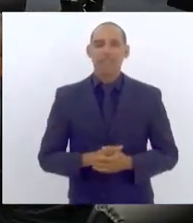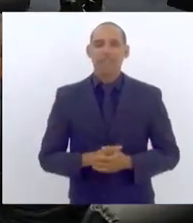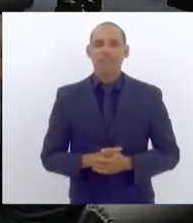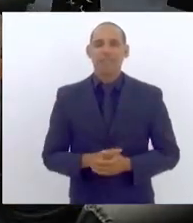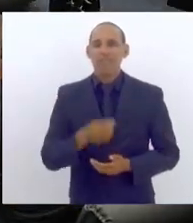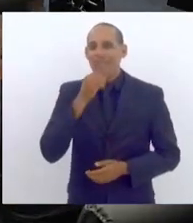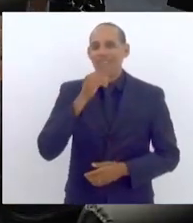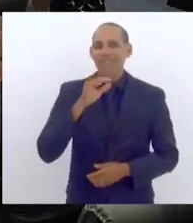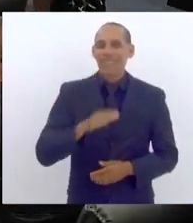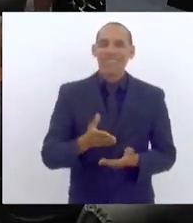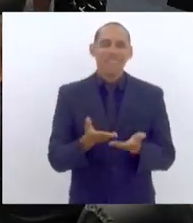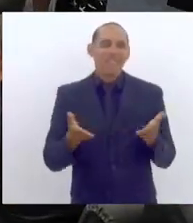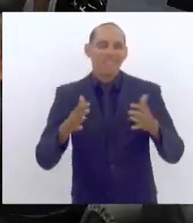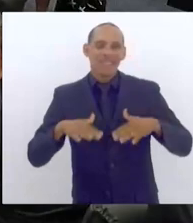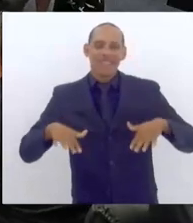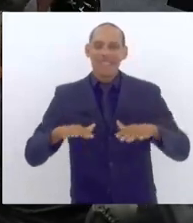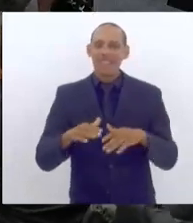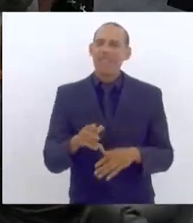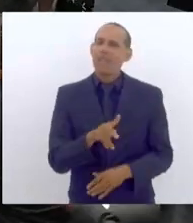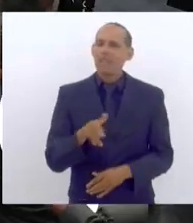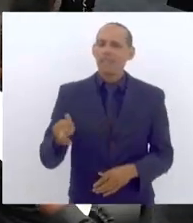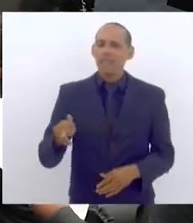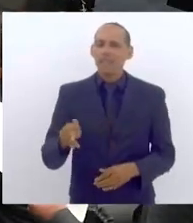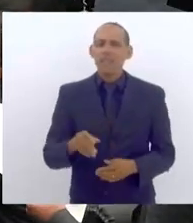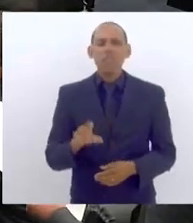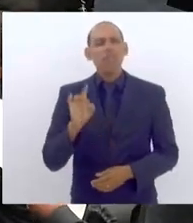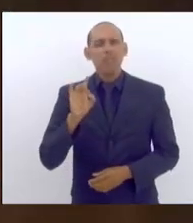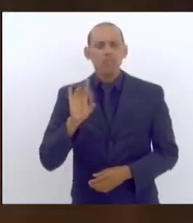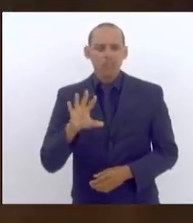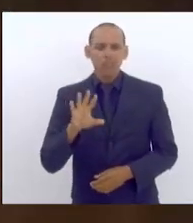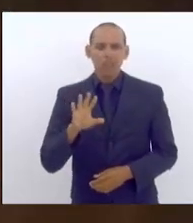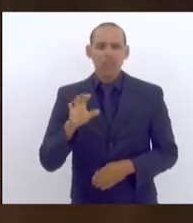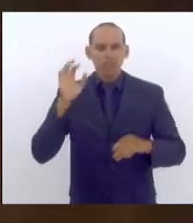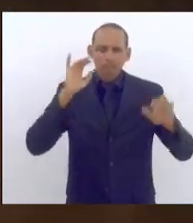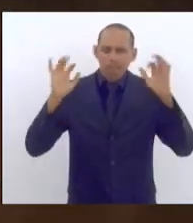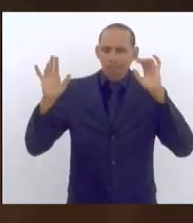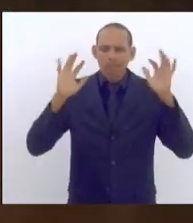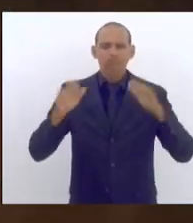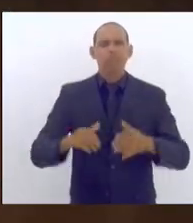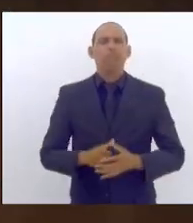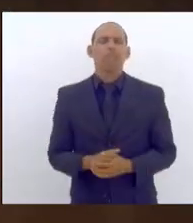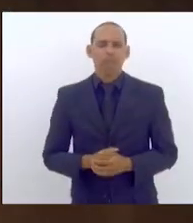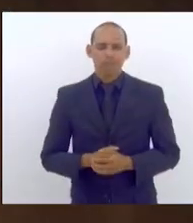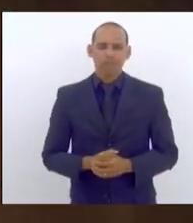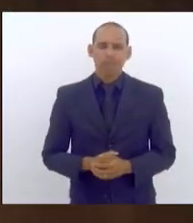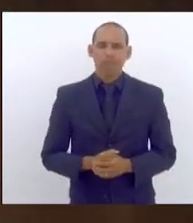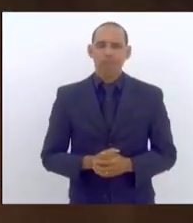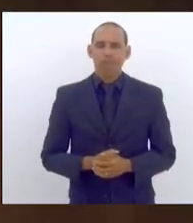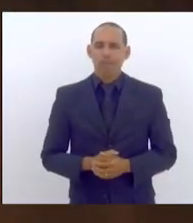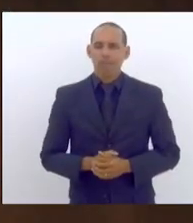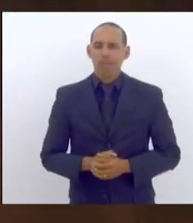Boa tarde a todos e todos. Senhora presidenta, só para considerar aqui,